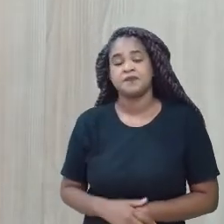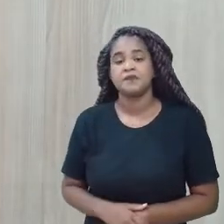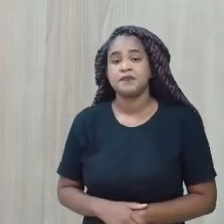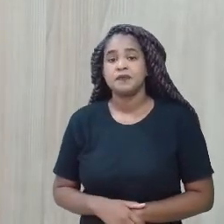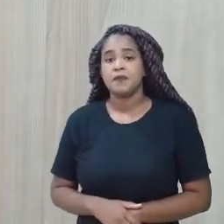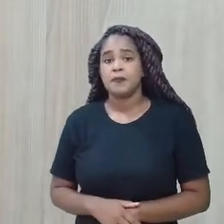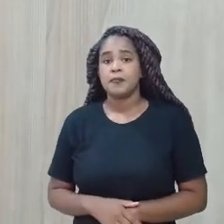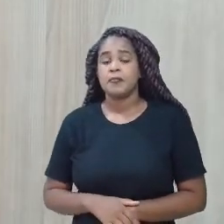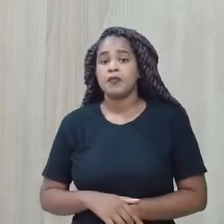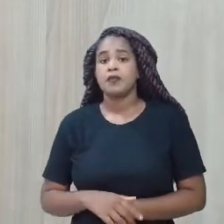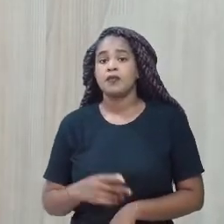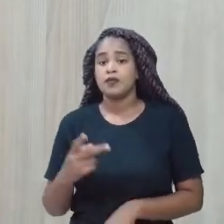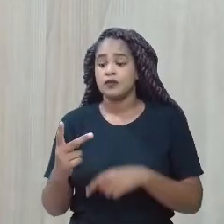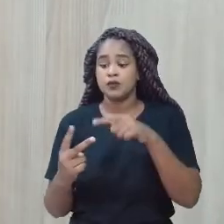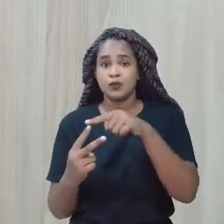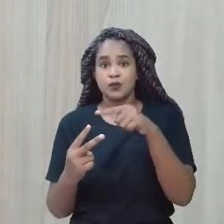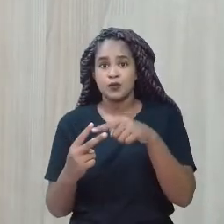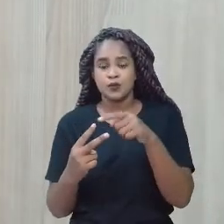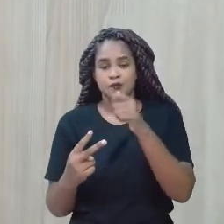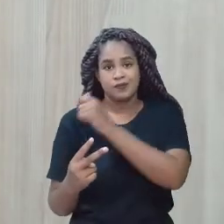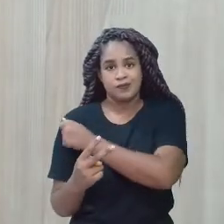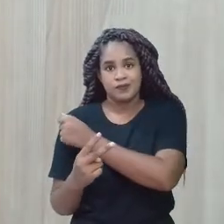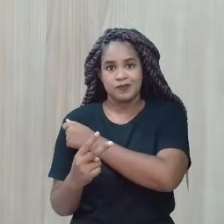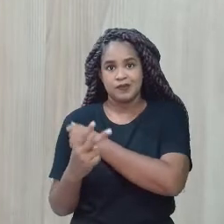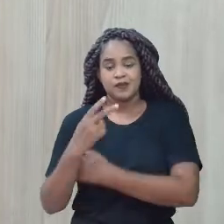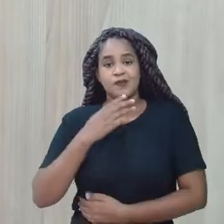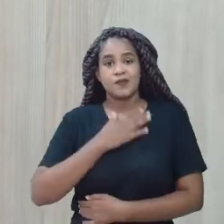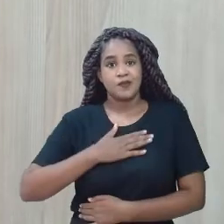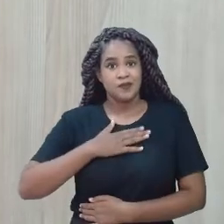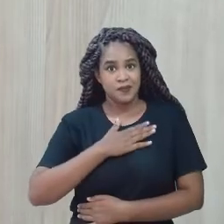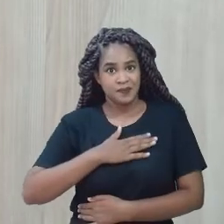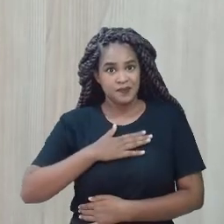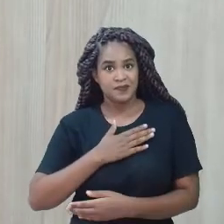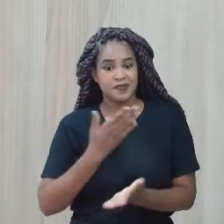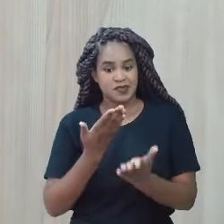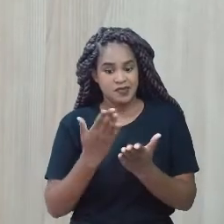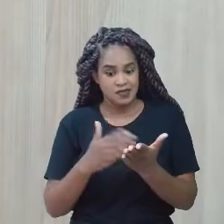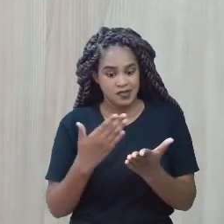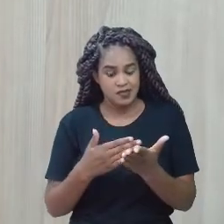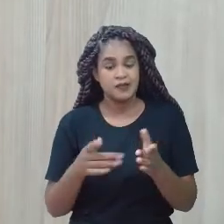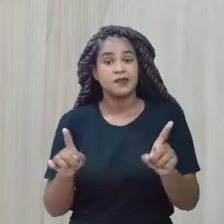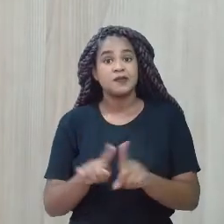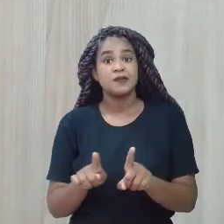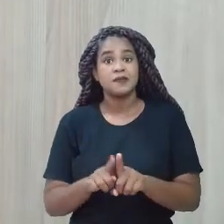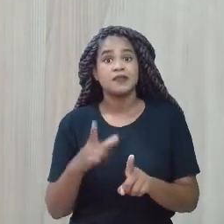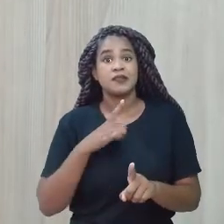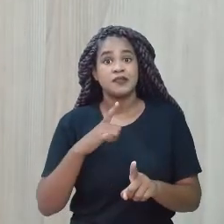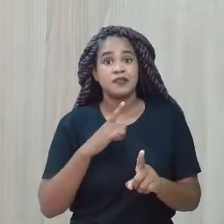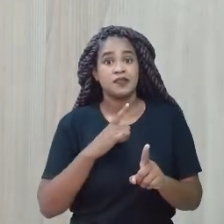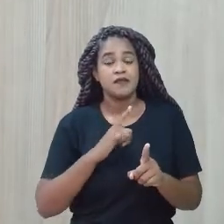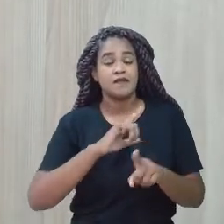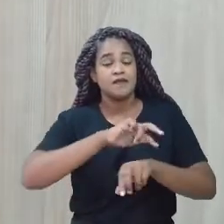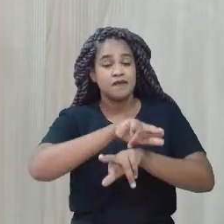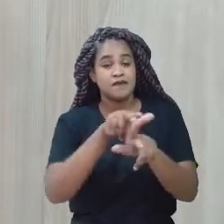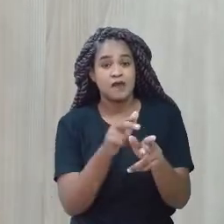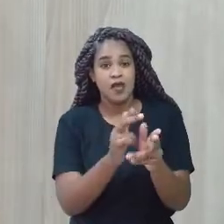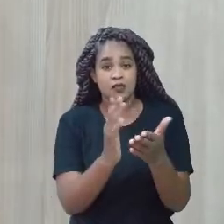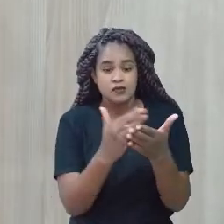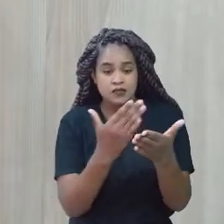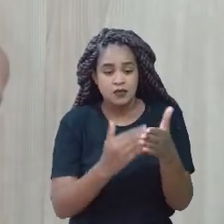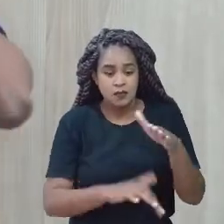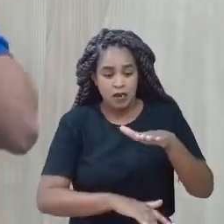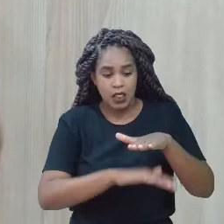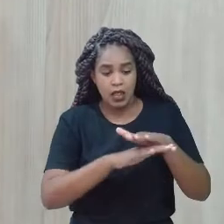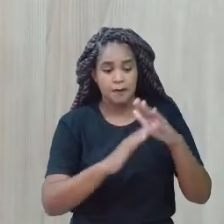Temos aqui duas alunas que não só gostam de ler, como têm bibliotecas em casa, praticamente, Luísa e Andresa. Não só